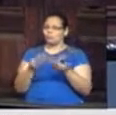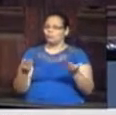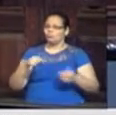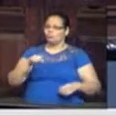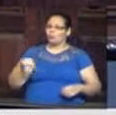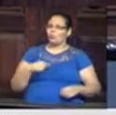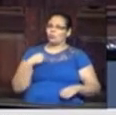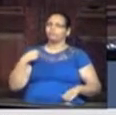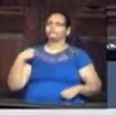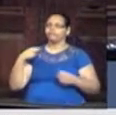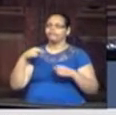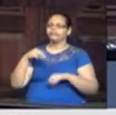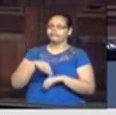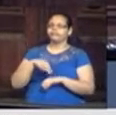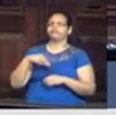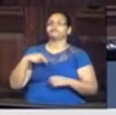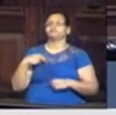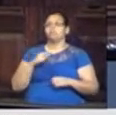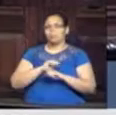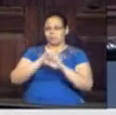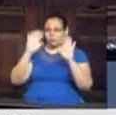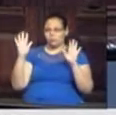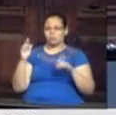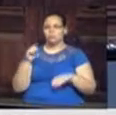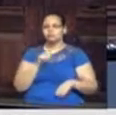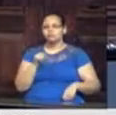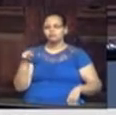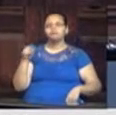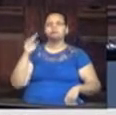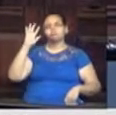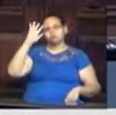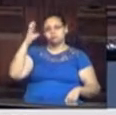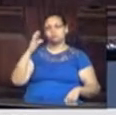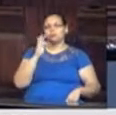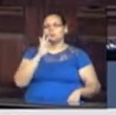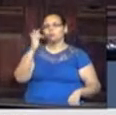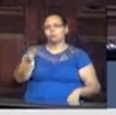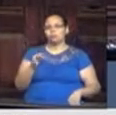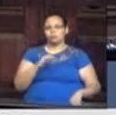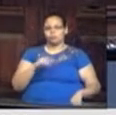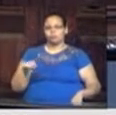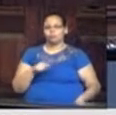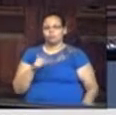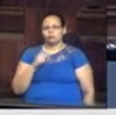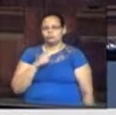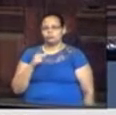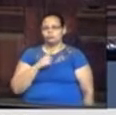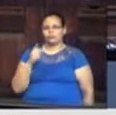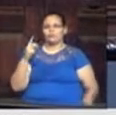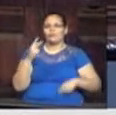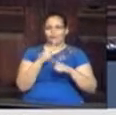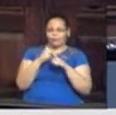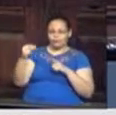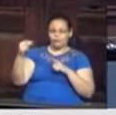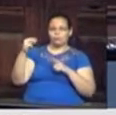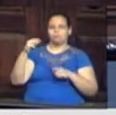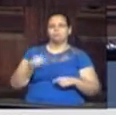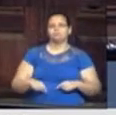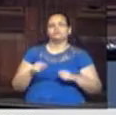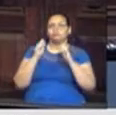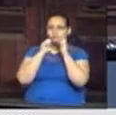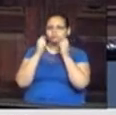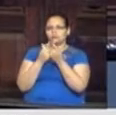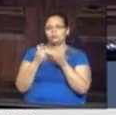nos posicionamos com clareza, mas apontando uma solução para o futuro. E obtivemos uma vitória hoje aqui nesse